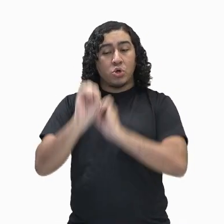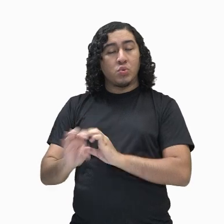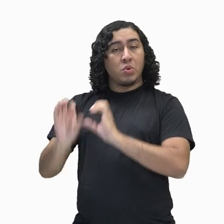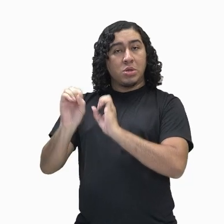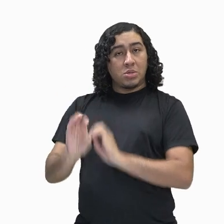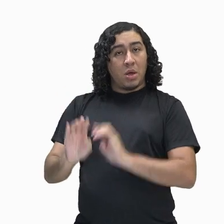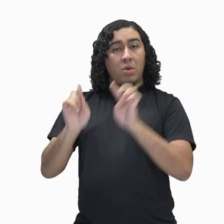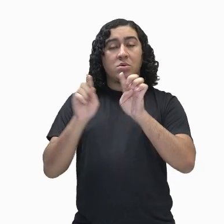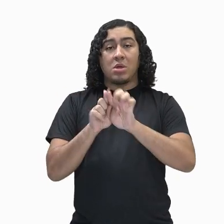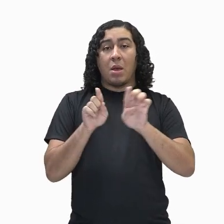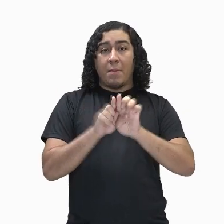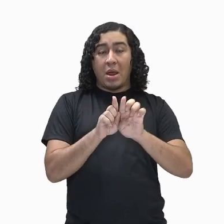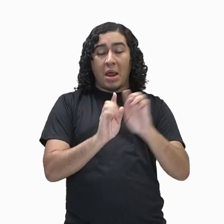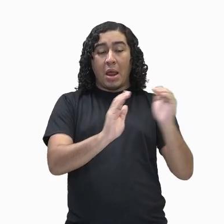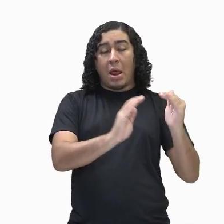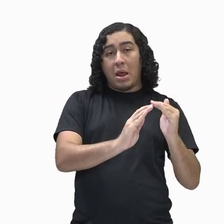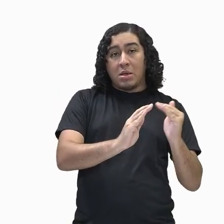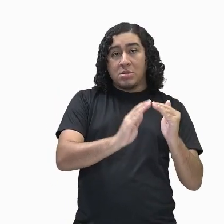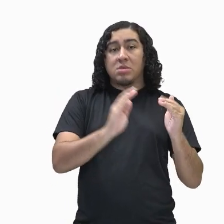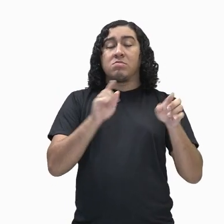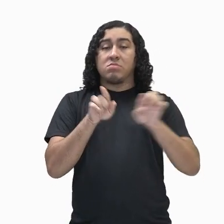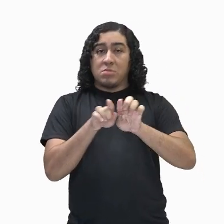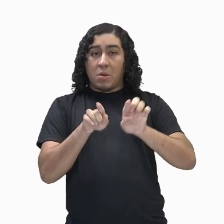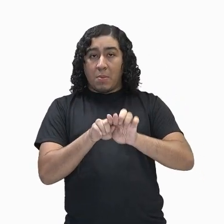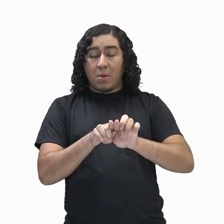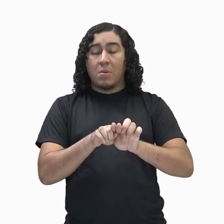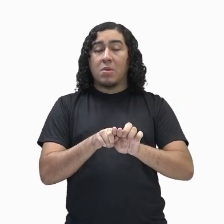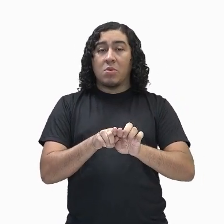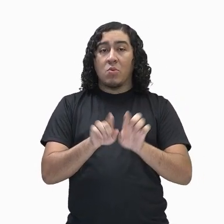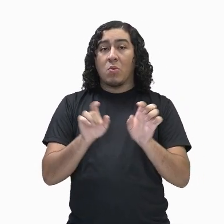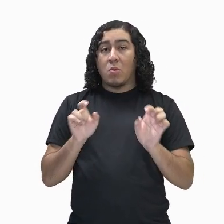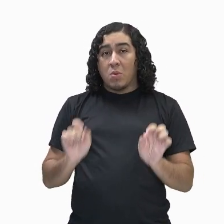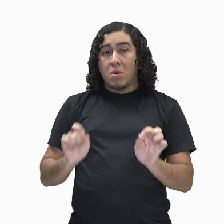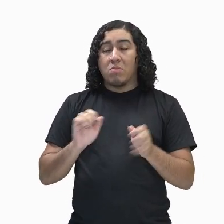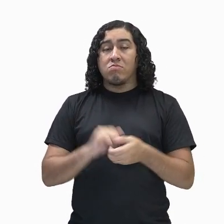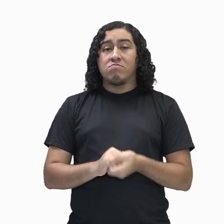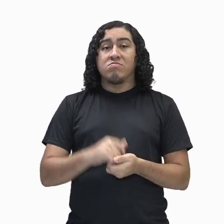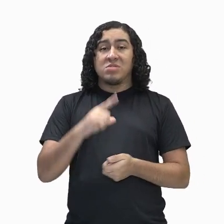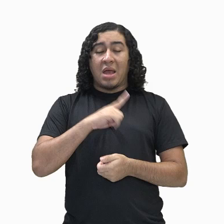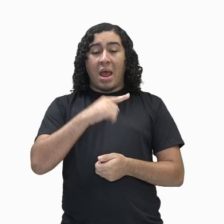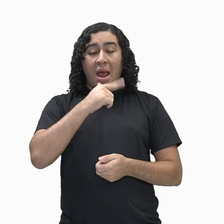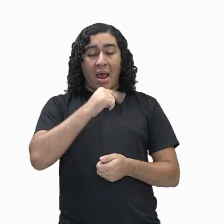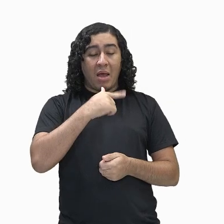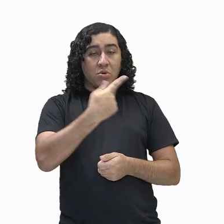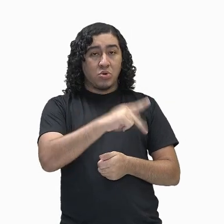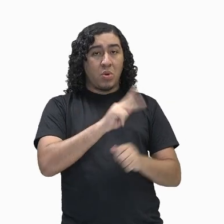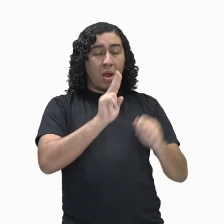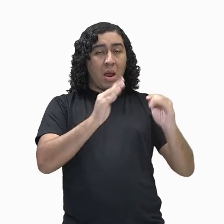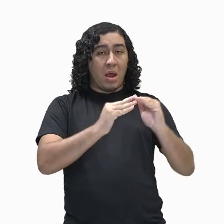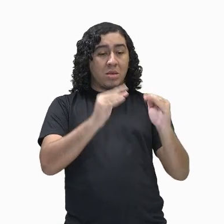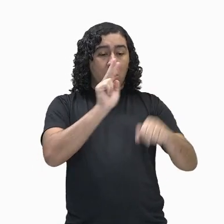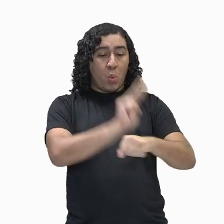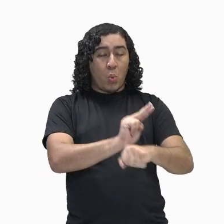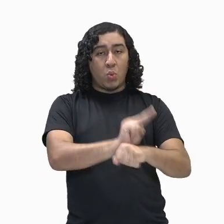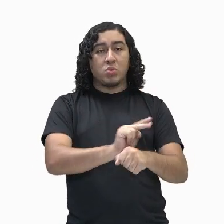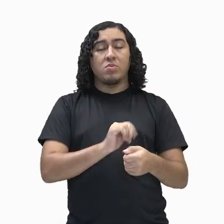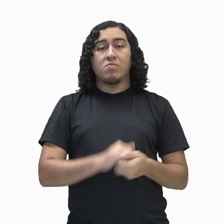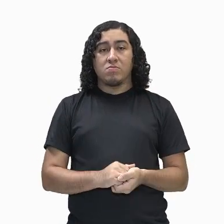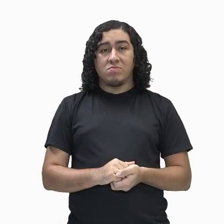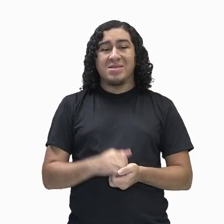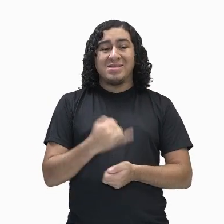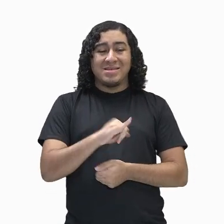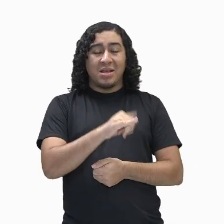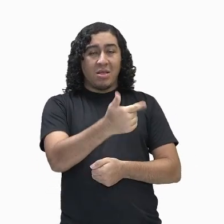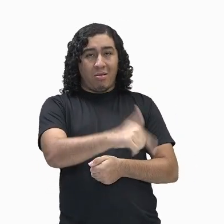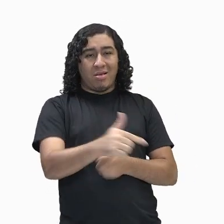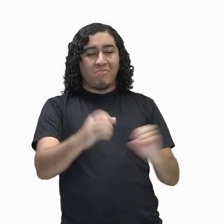educação, a habitação e também saneamento básico. A questão de não ter o saneamento aí na